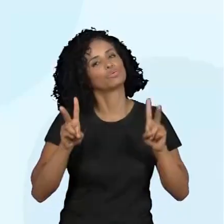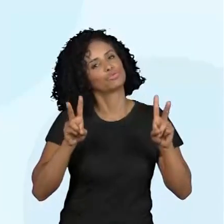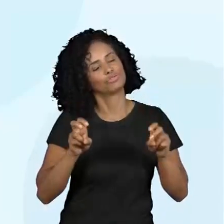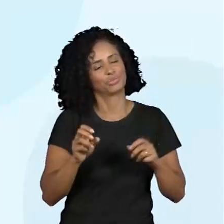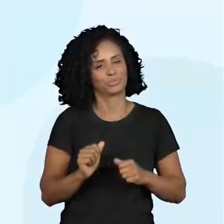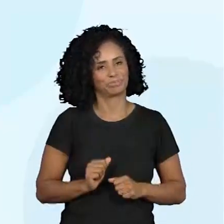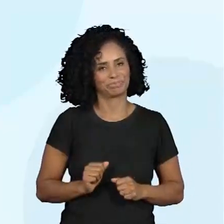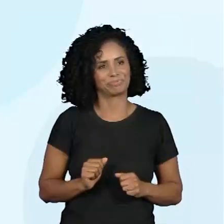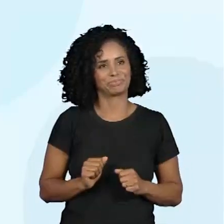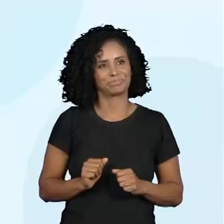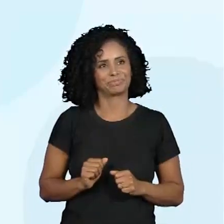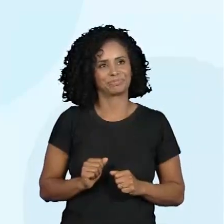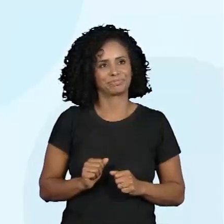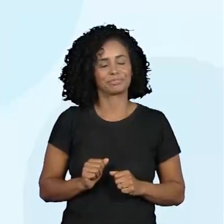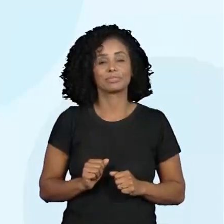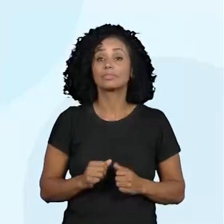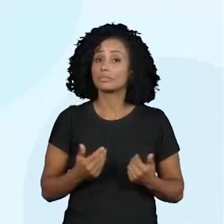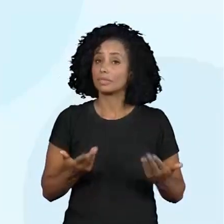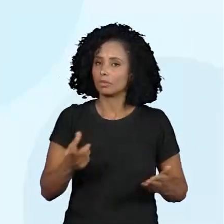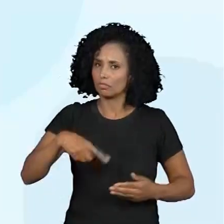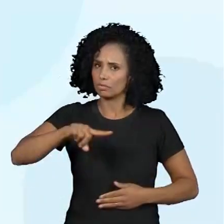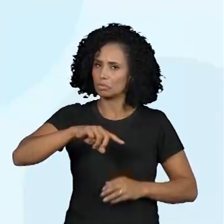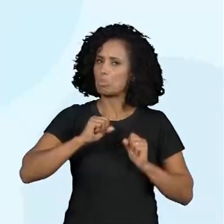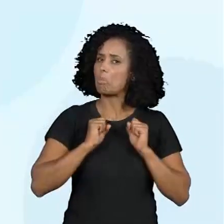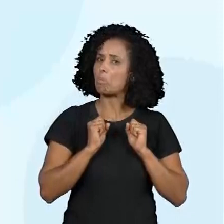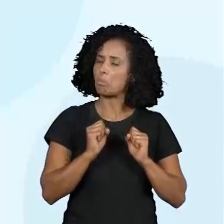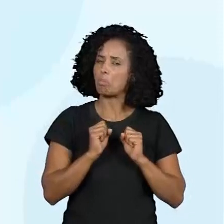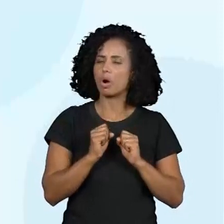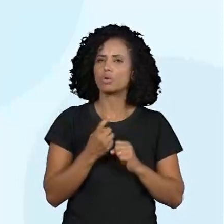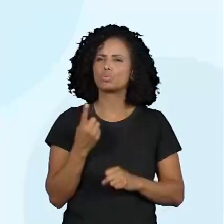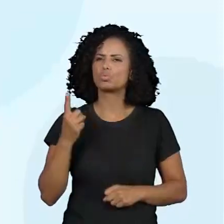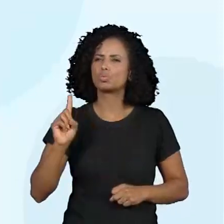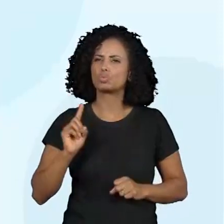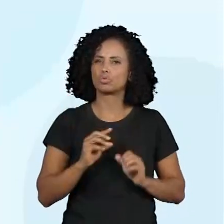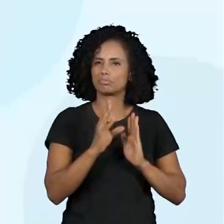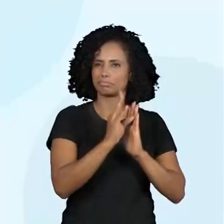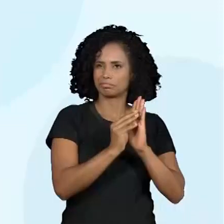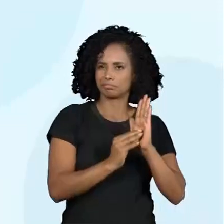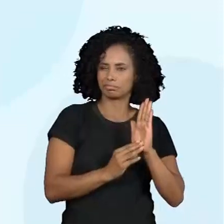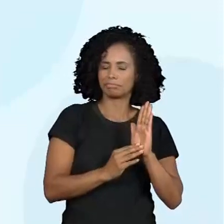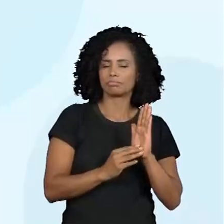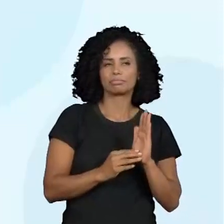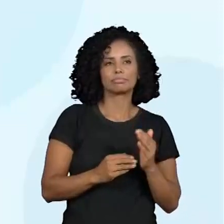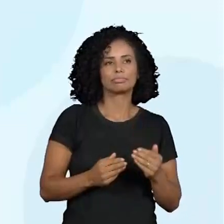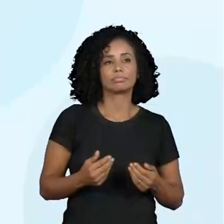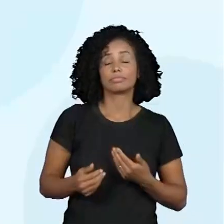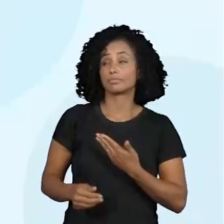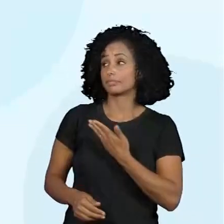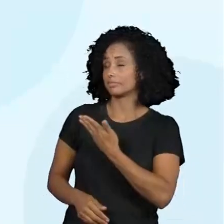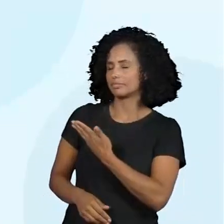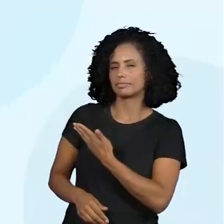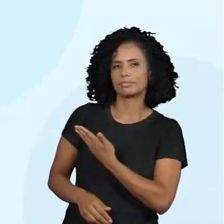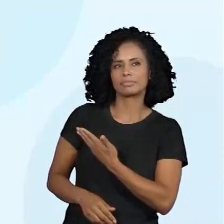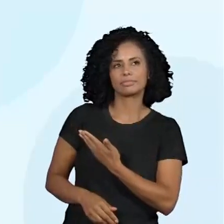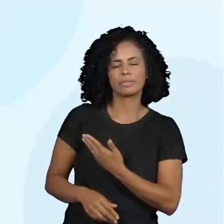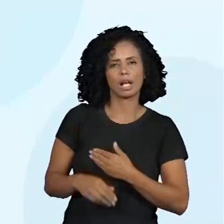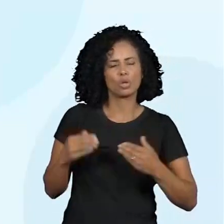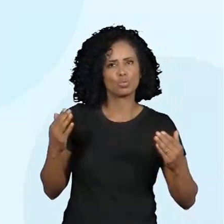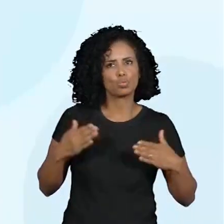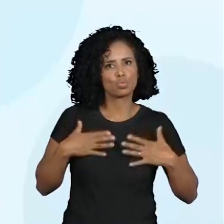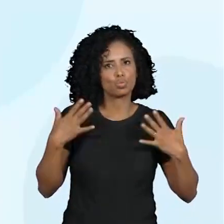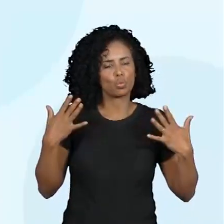conto, que nós até podemos deixar por último mesmo. Este caso, Um Susto